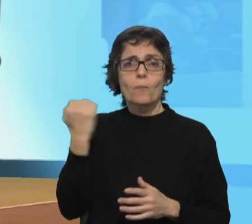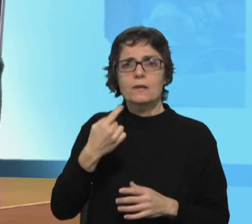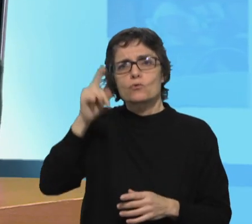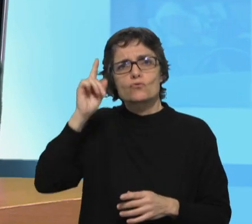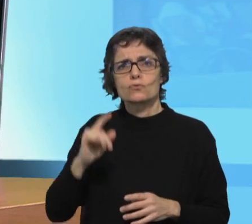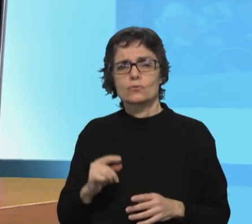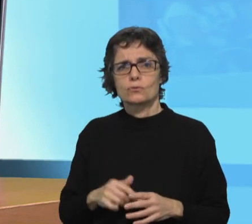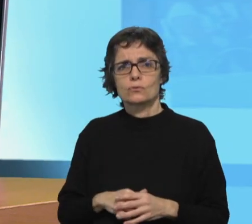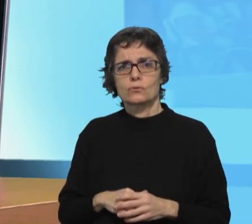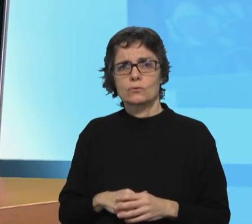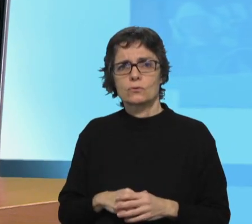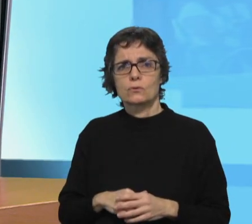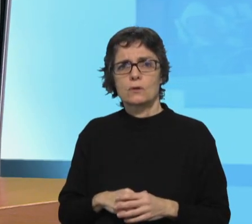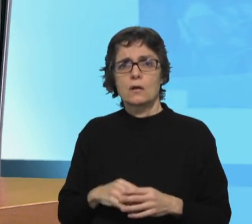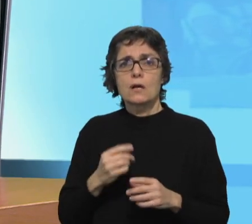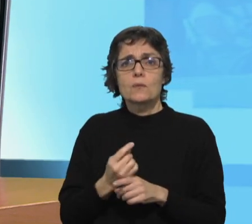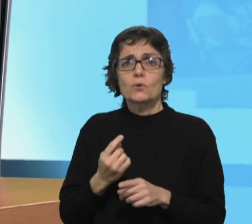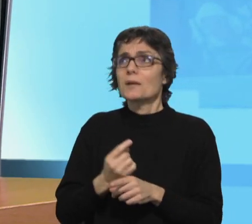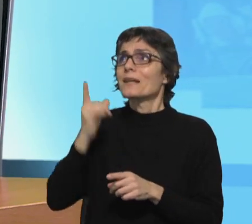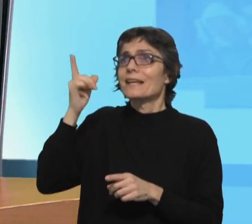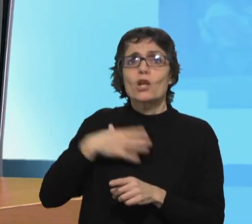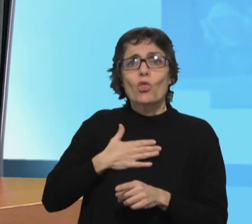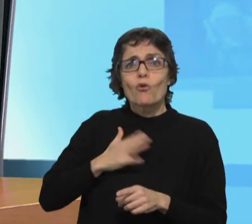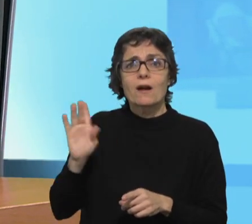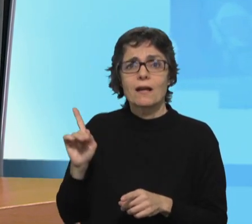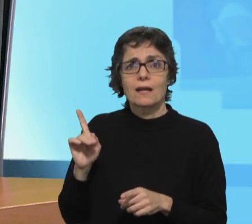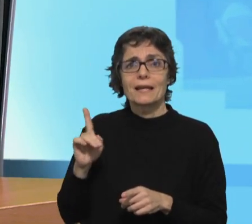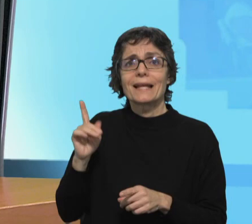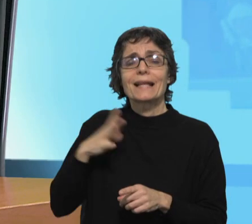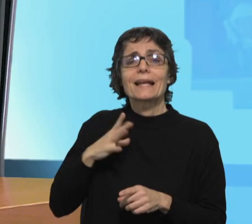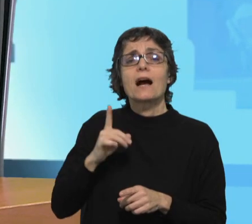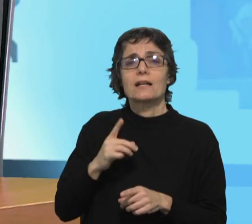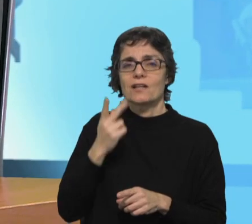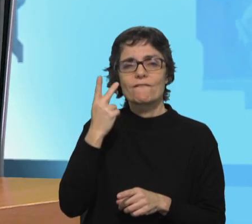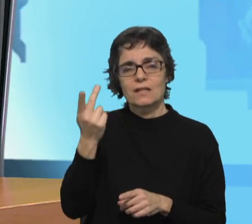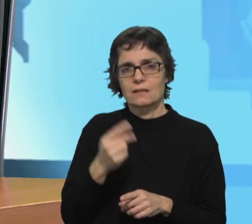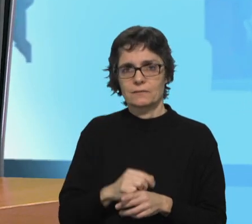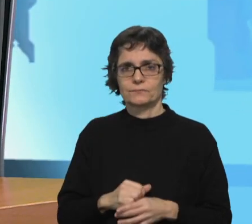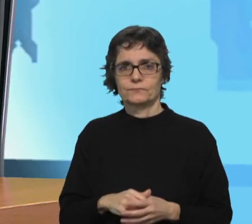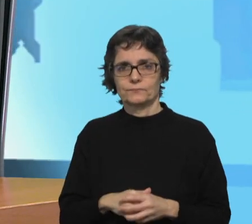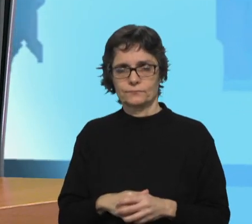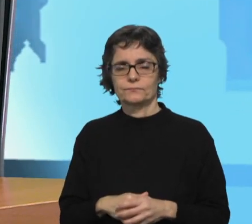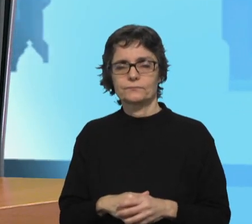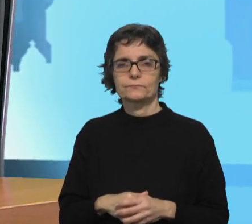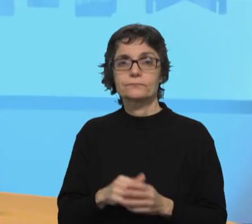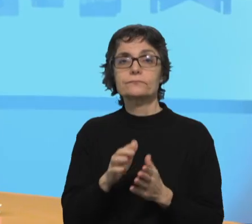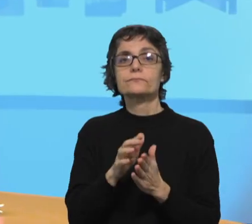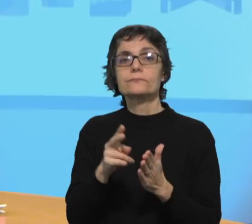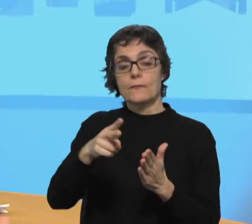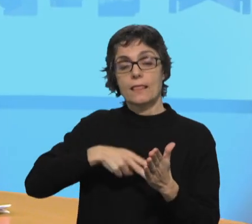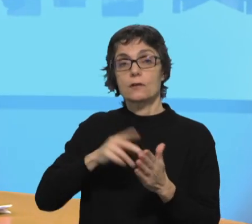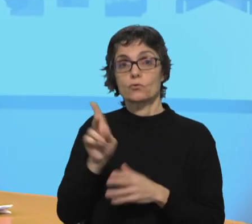morte, não fazemos sacrifícios humanos, porque Deus não quer. Deus quer é a vida, não é a morte. Na segunda